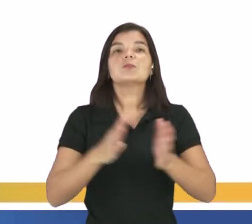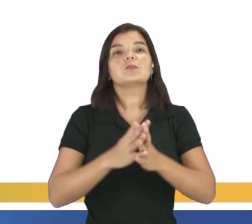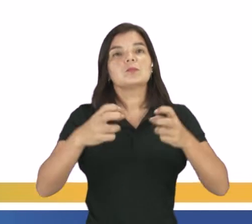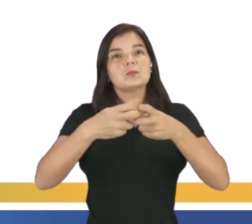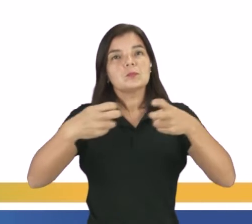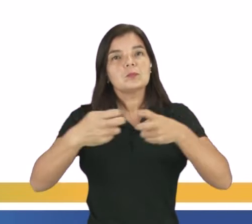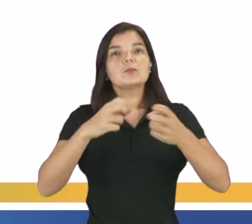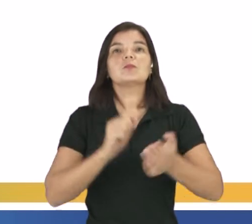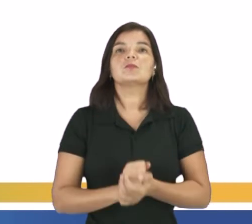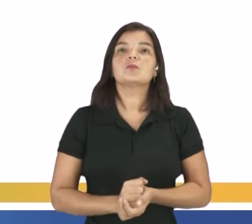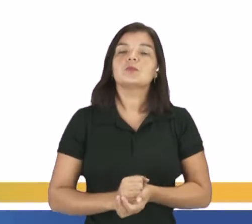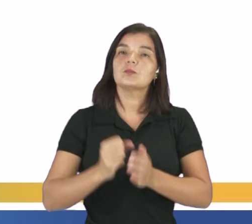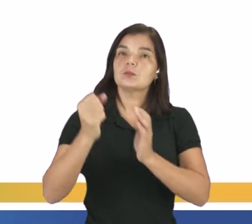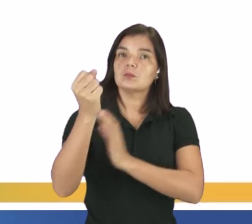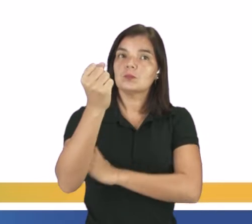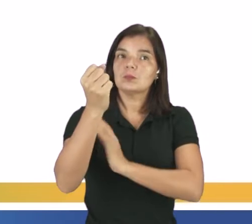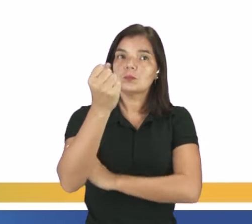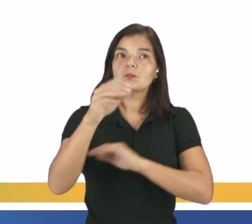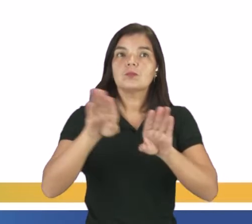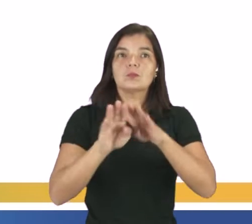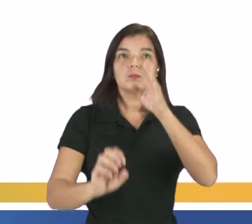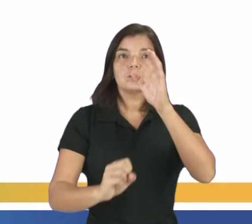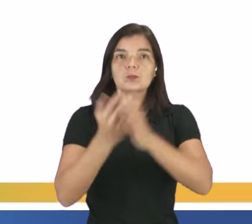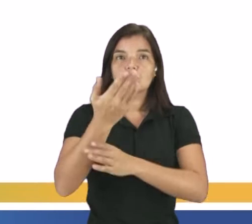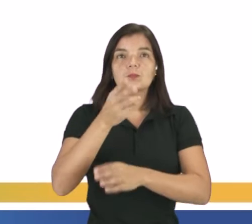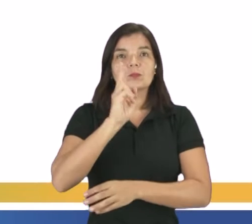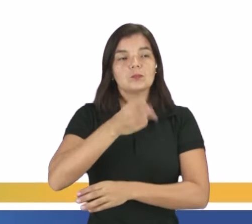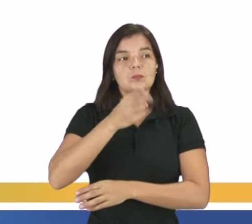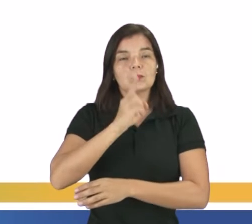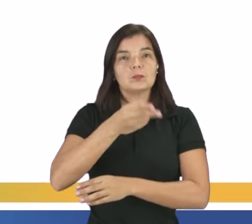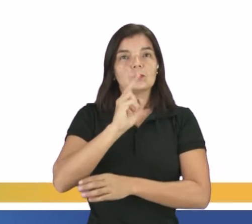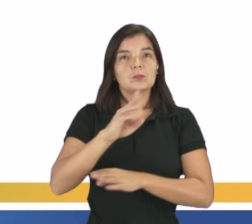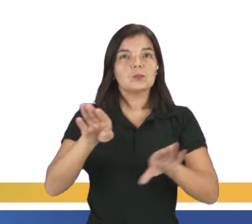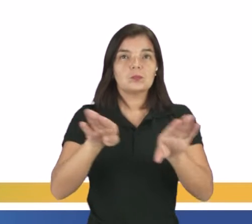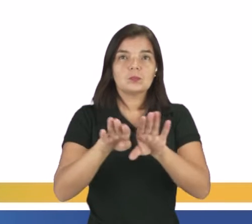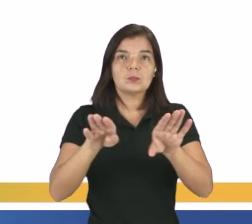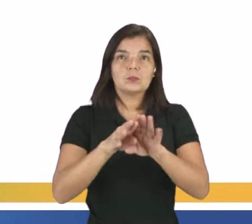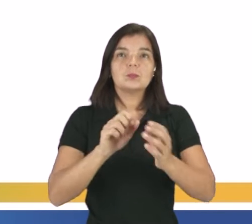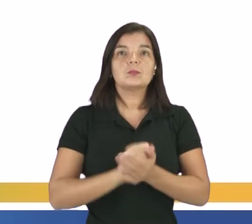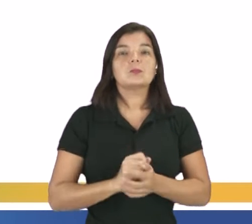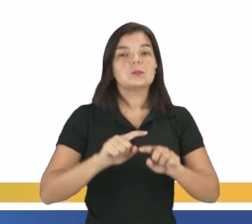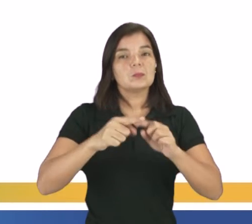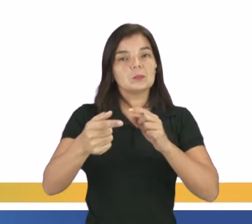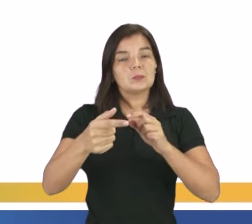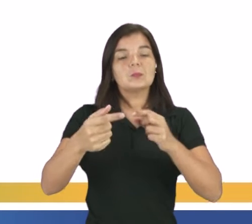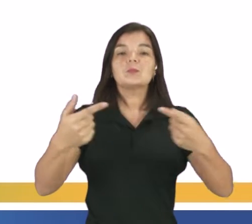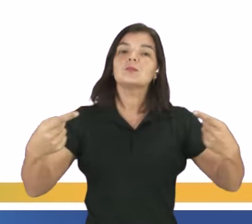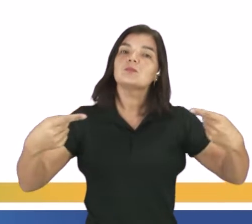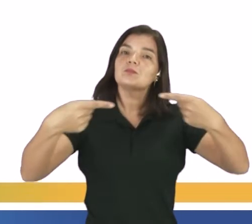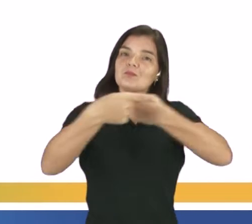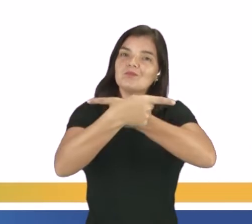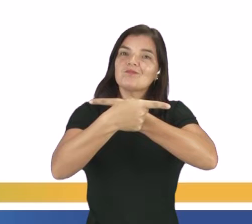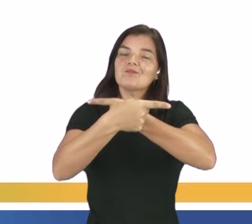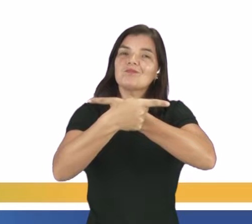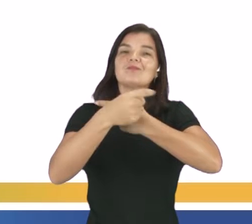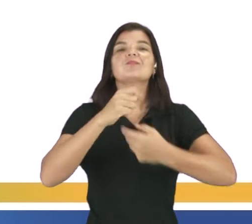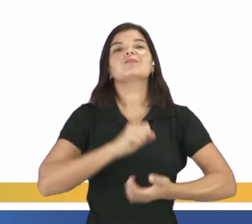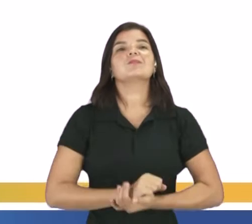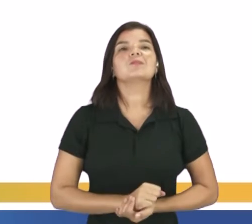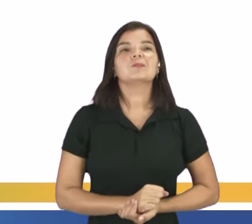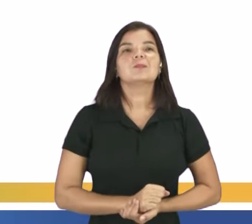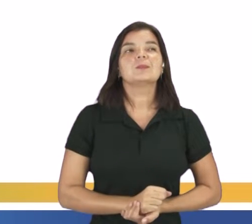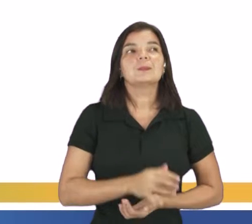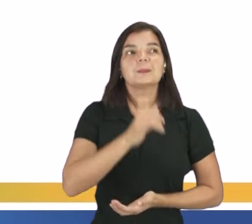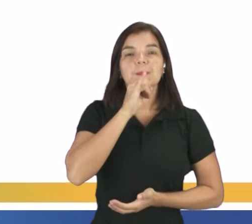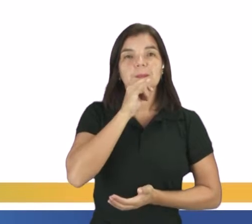de corpos elásticos. Trata-se de uma força de reação que sempre surge na mesma direção da ação, porém em sentido